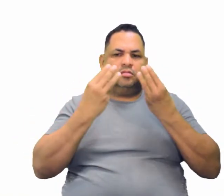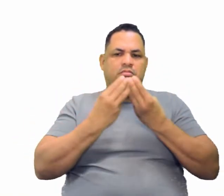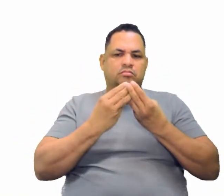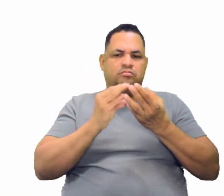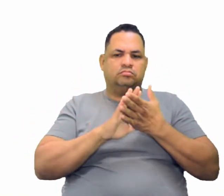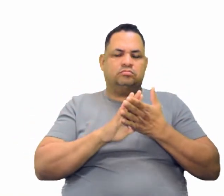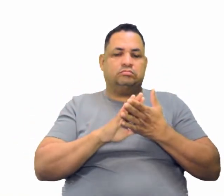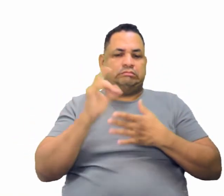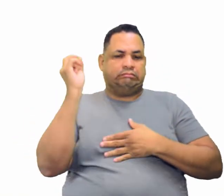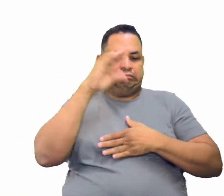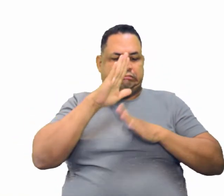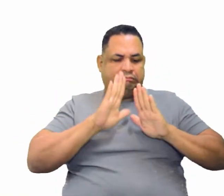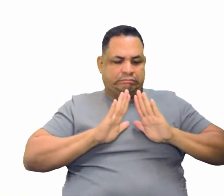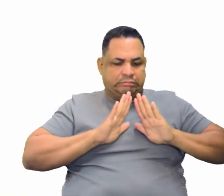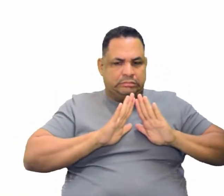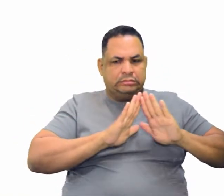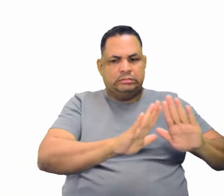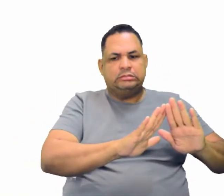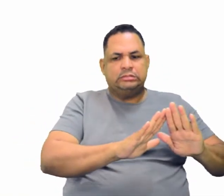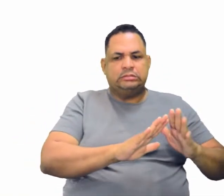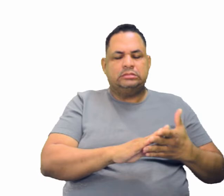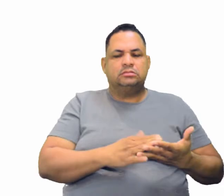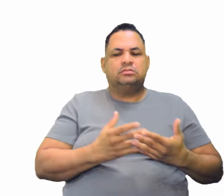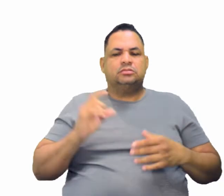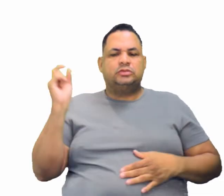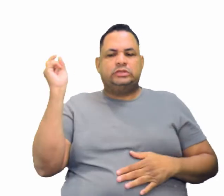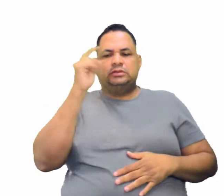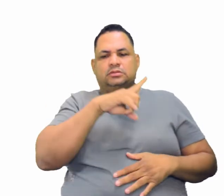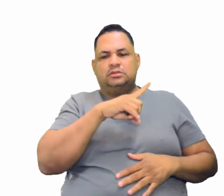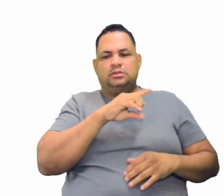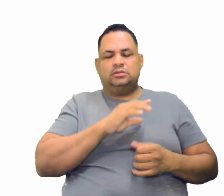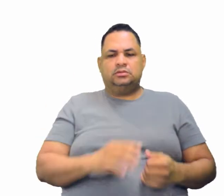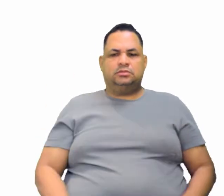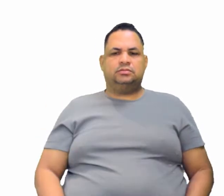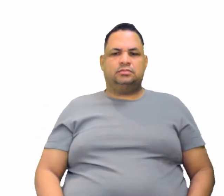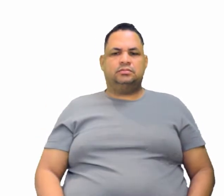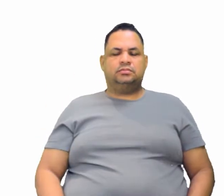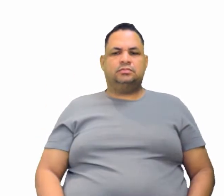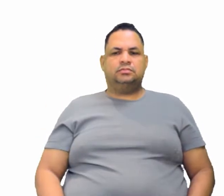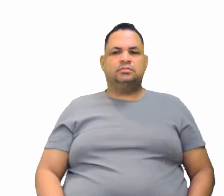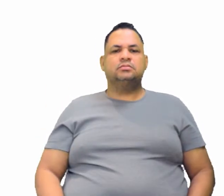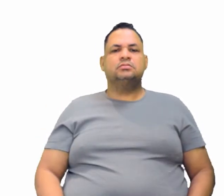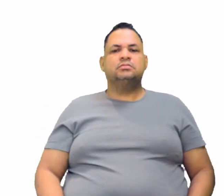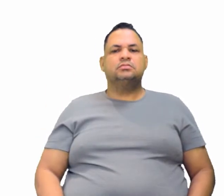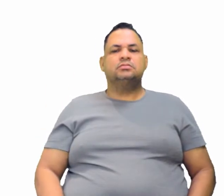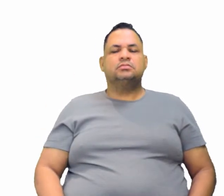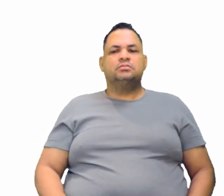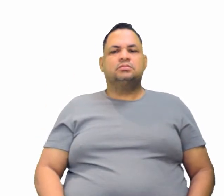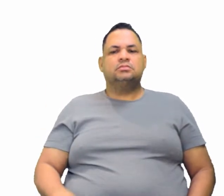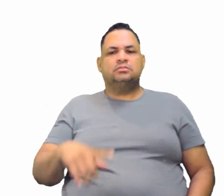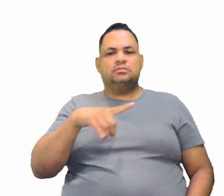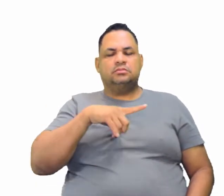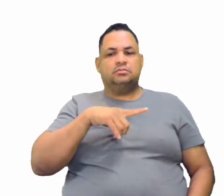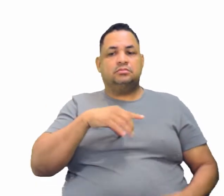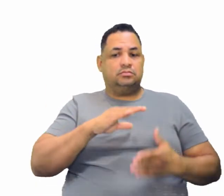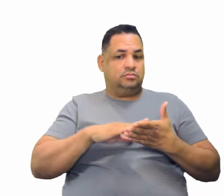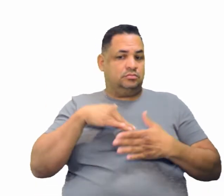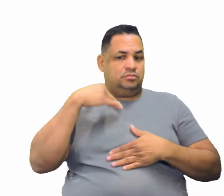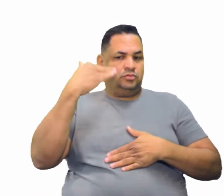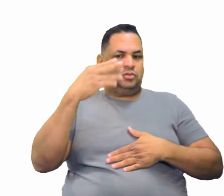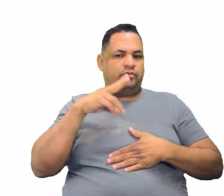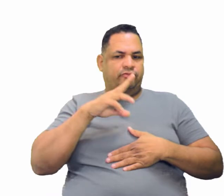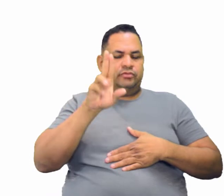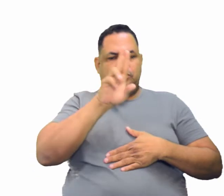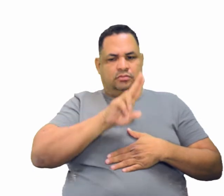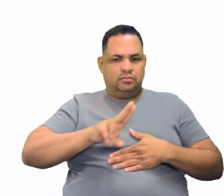esse corpo do seu estado de inércia, do repouso, né? Vamos colocar assim. Então, mais intensa tem que ser a força aplicada para que